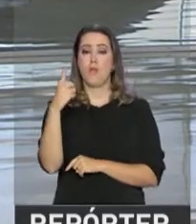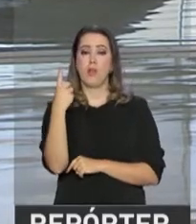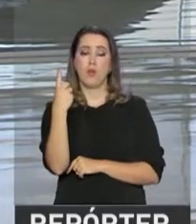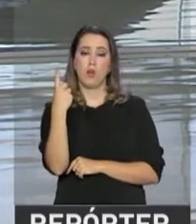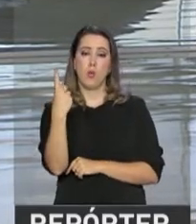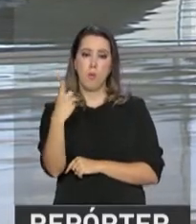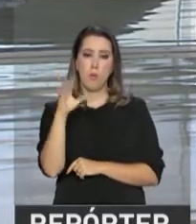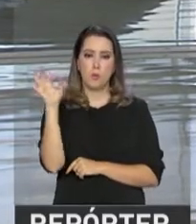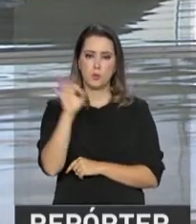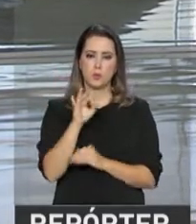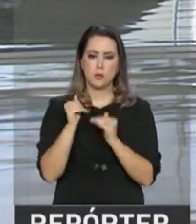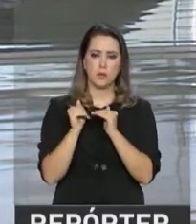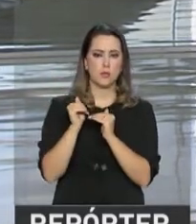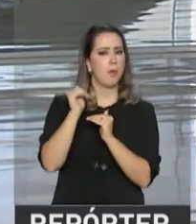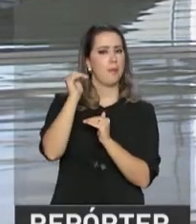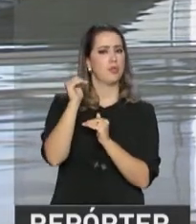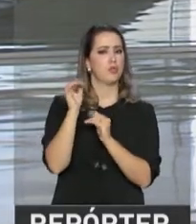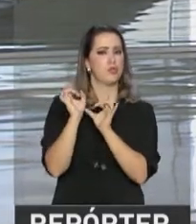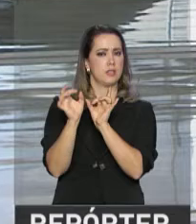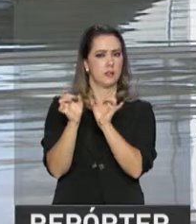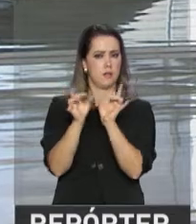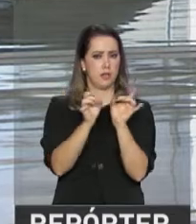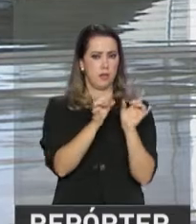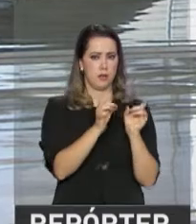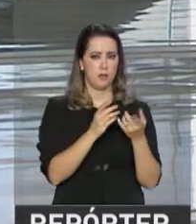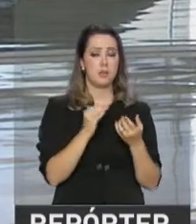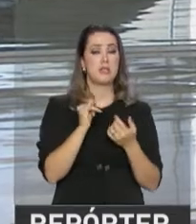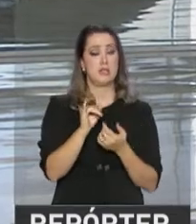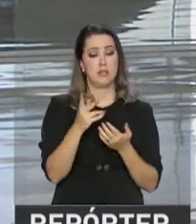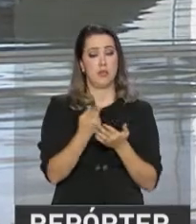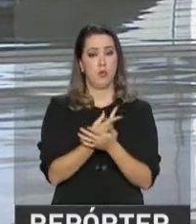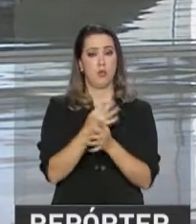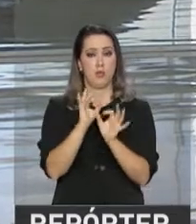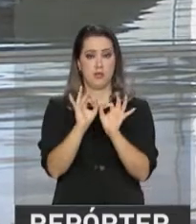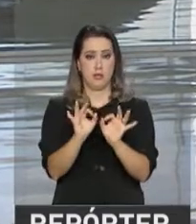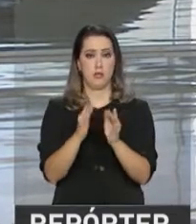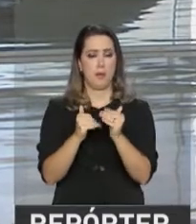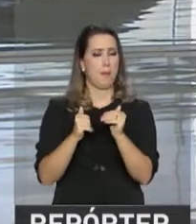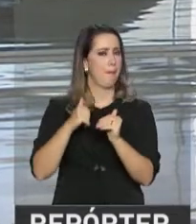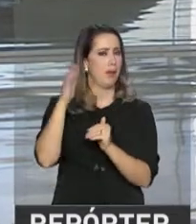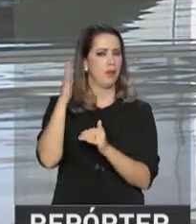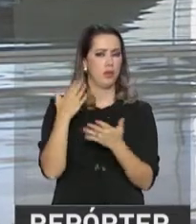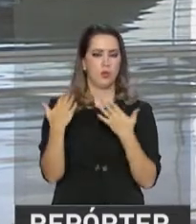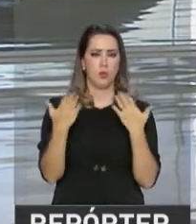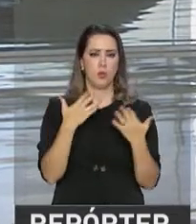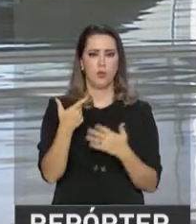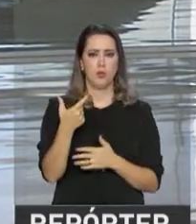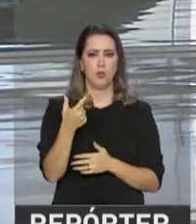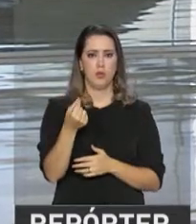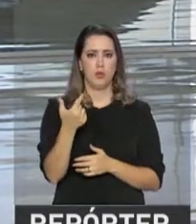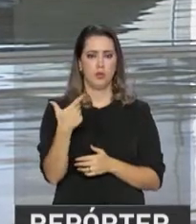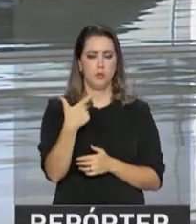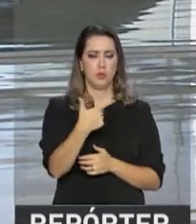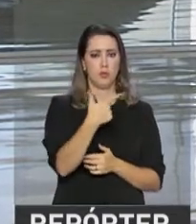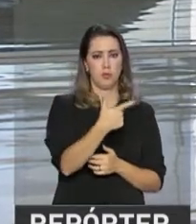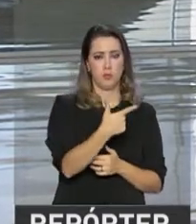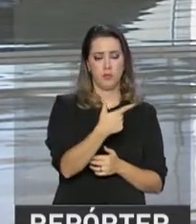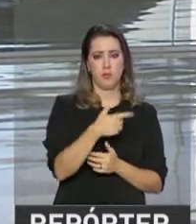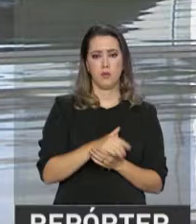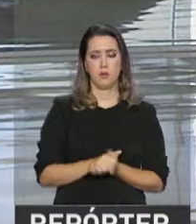nas vendas no setor varejista caso confirmado o maior crescimento desde 2012